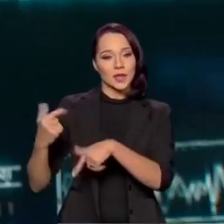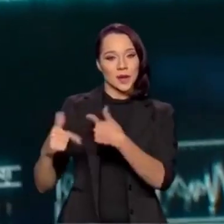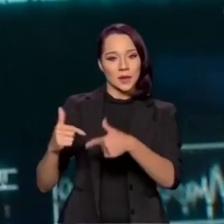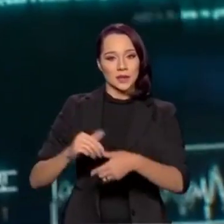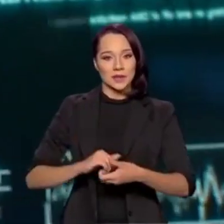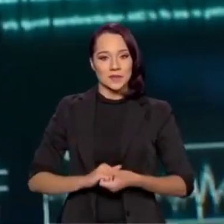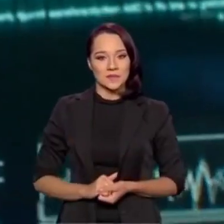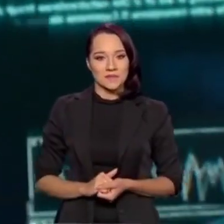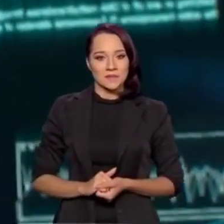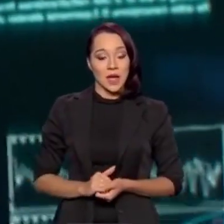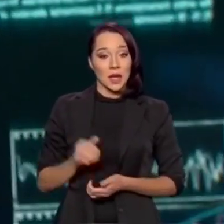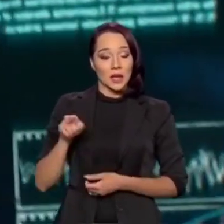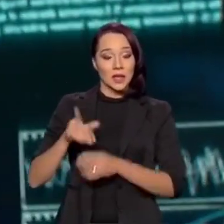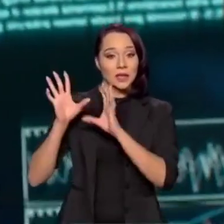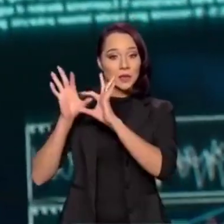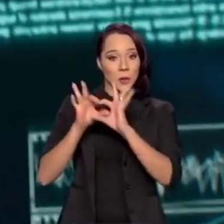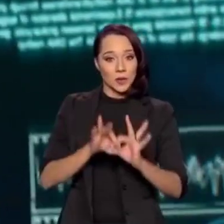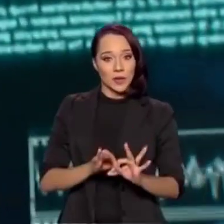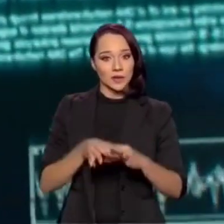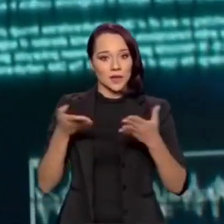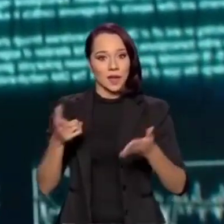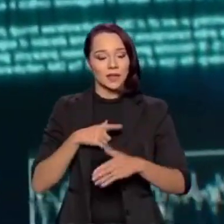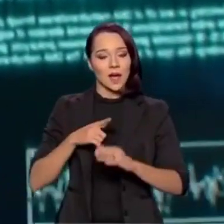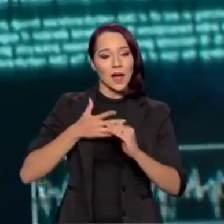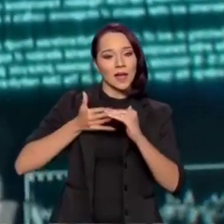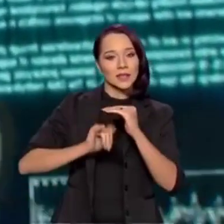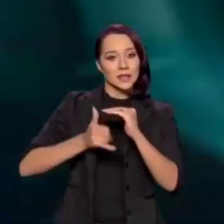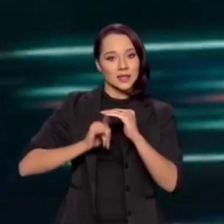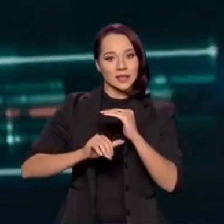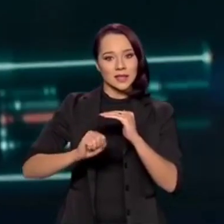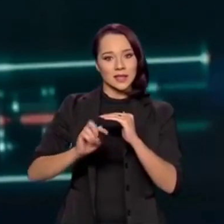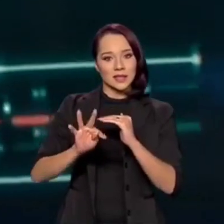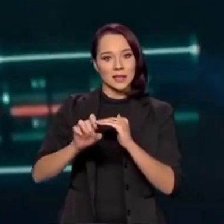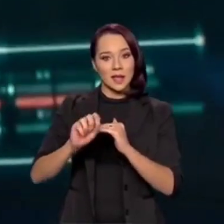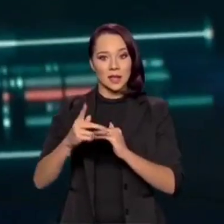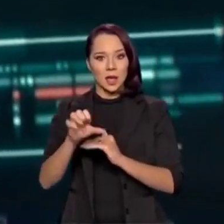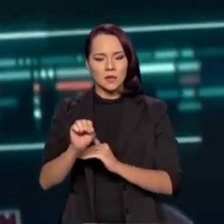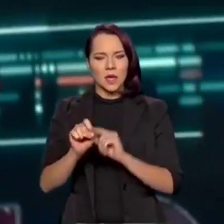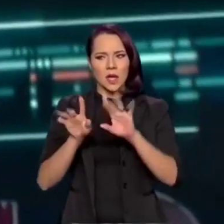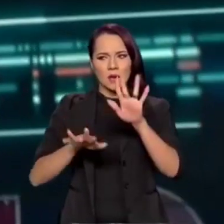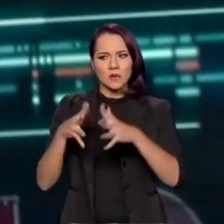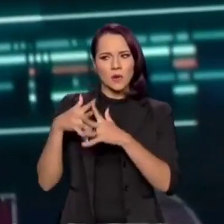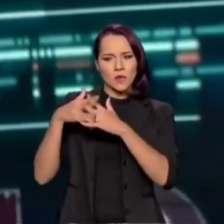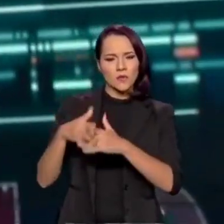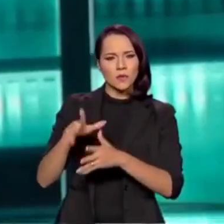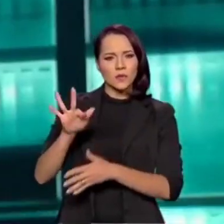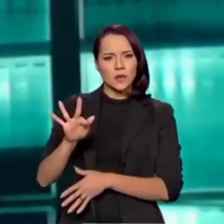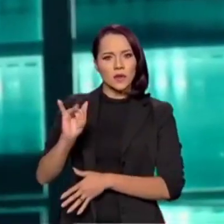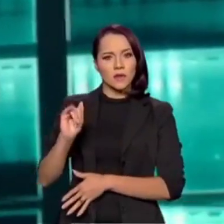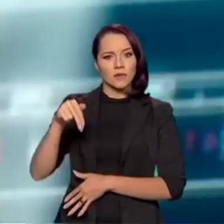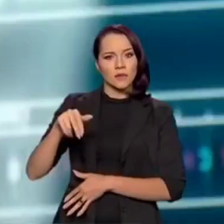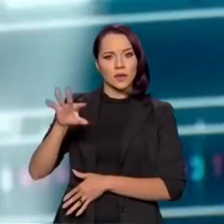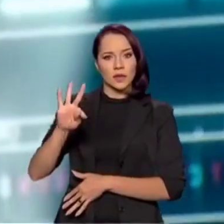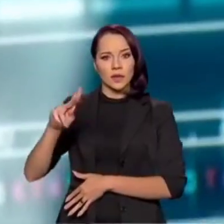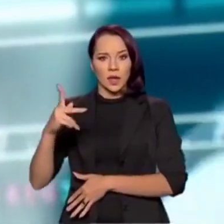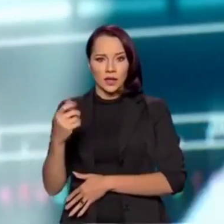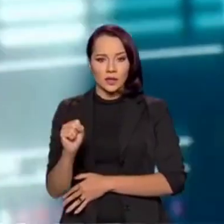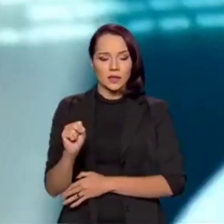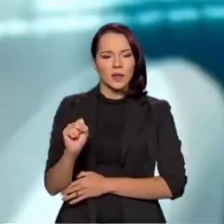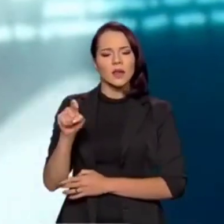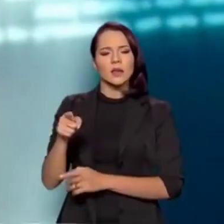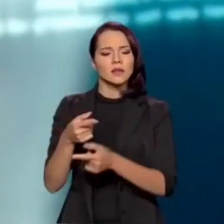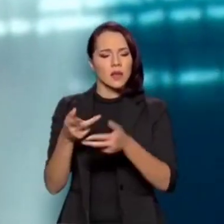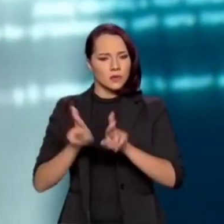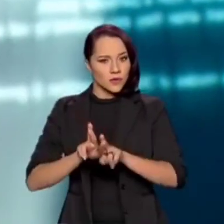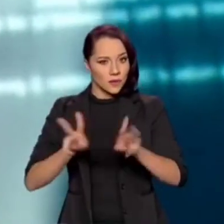serviços. E é nesse contexto que estão as startups, que muita gente confunde também com as chamadas fintechs. São